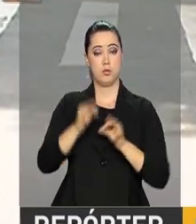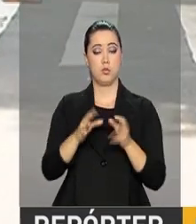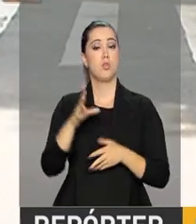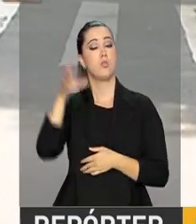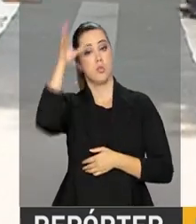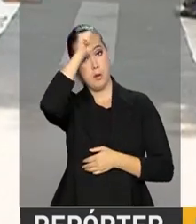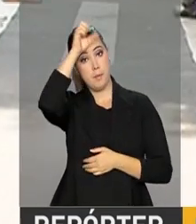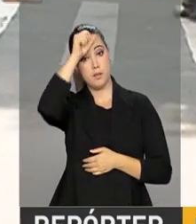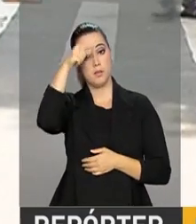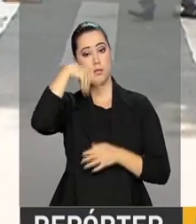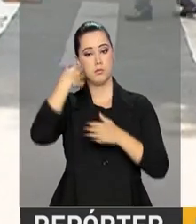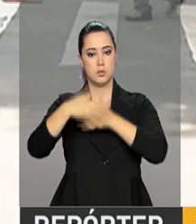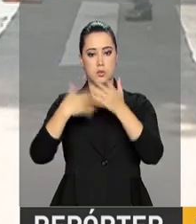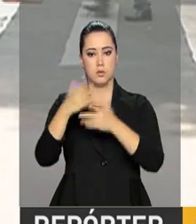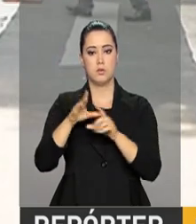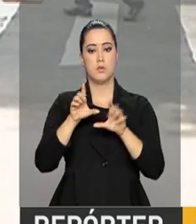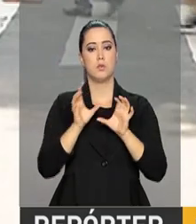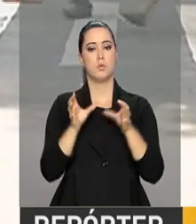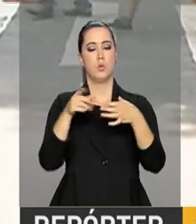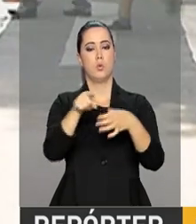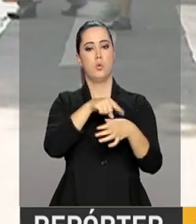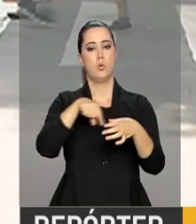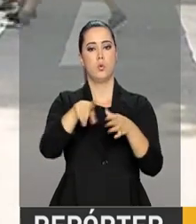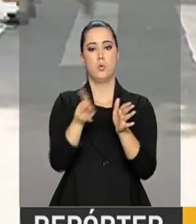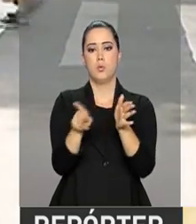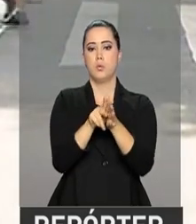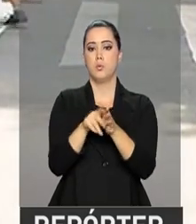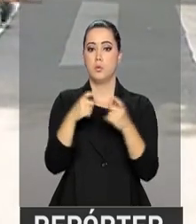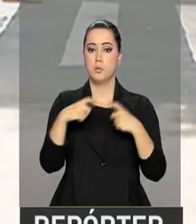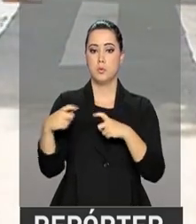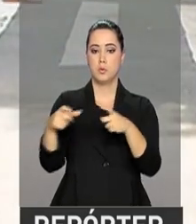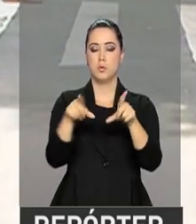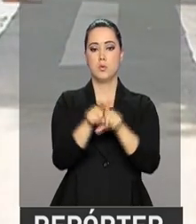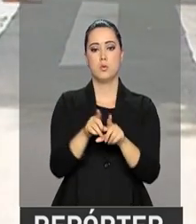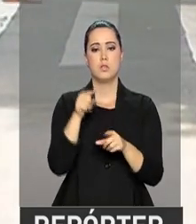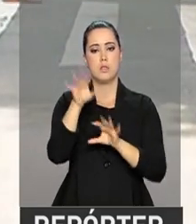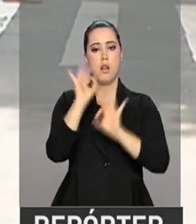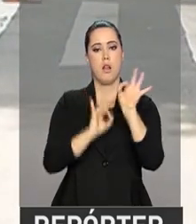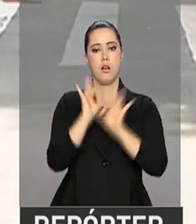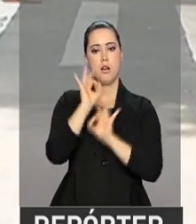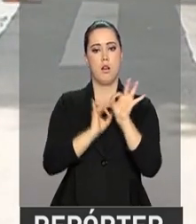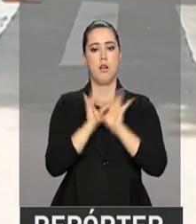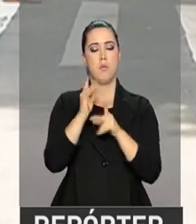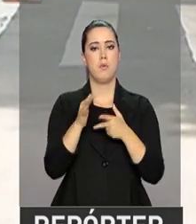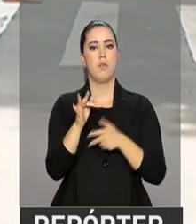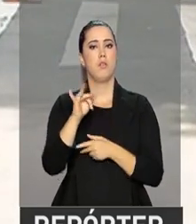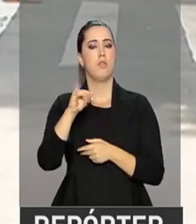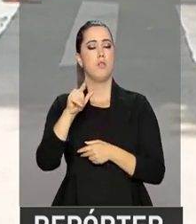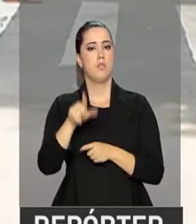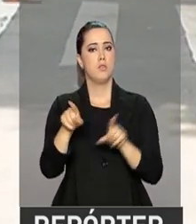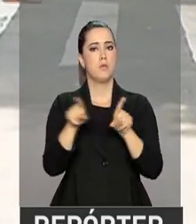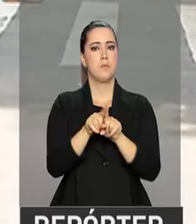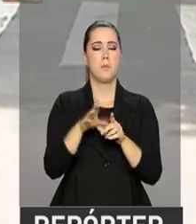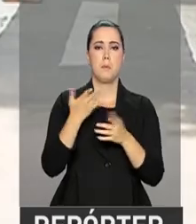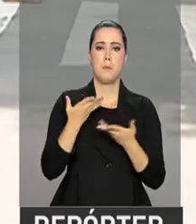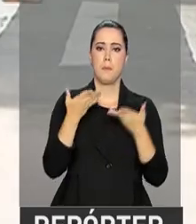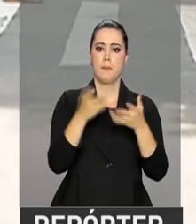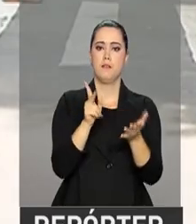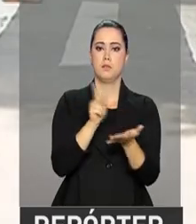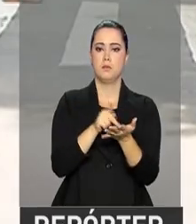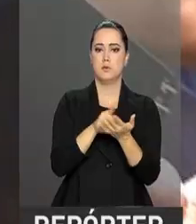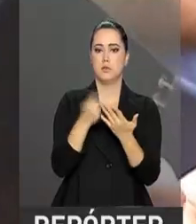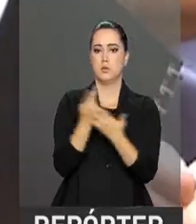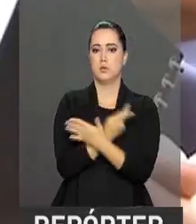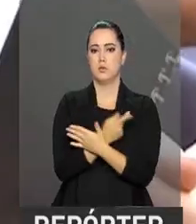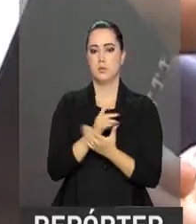curso seja levado pelos policiais para os estados de origem. E lá, eles adaptem a filosofia do policiamento comunitário à realidade